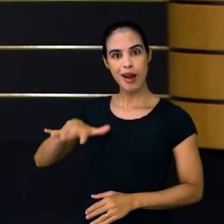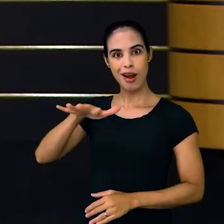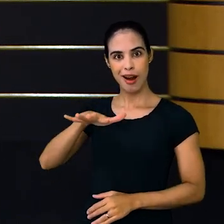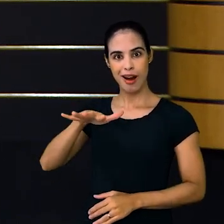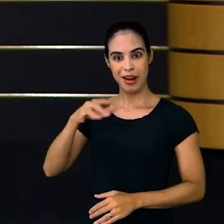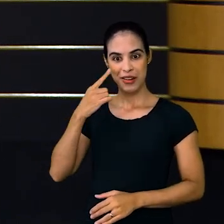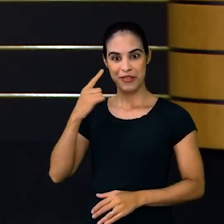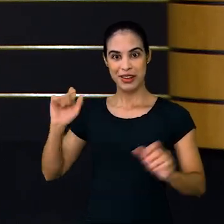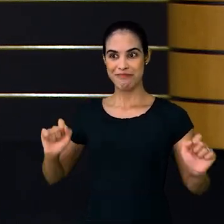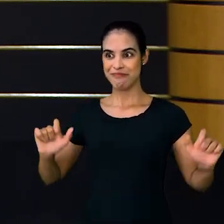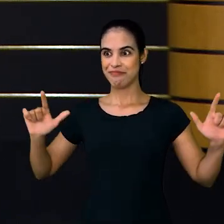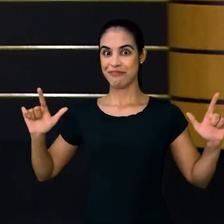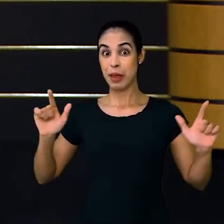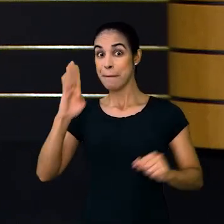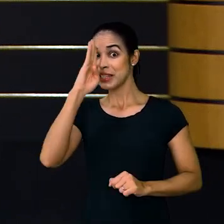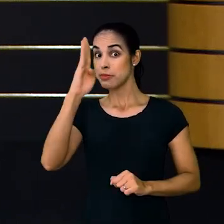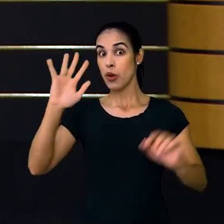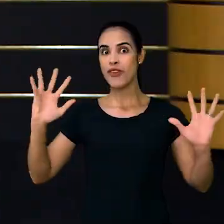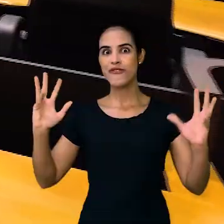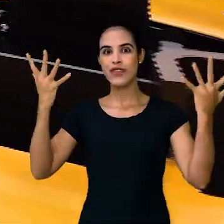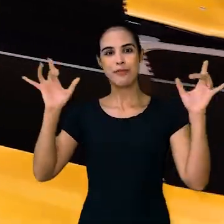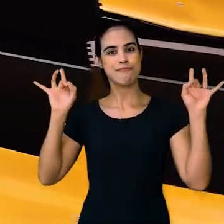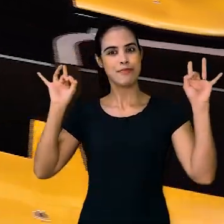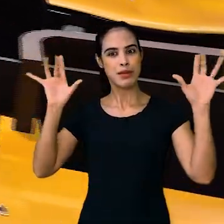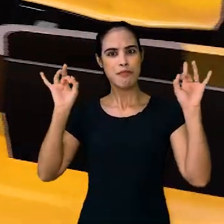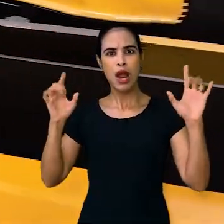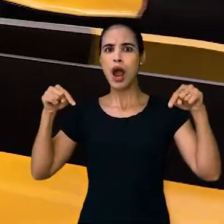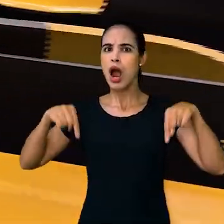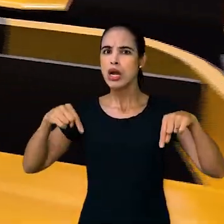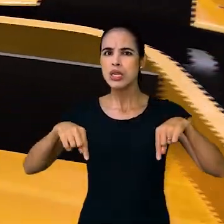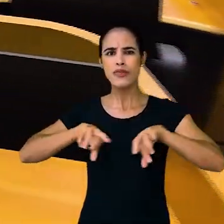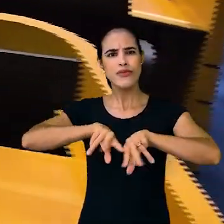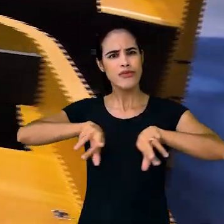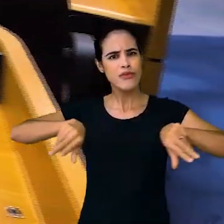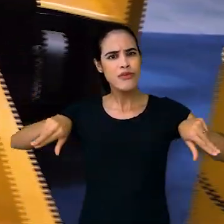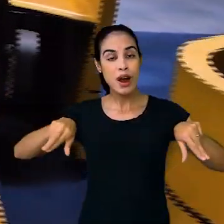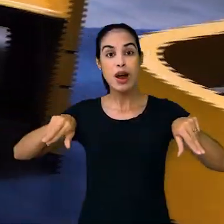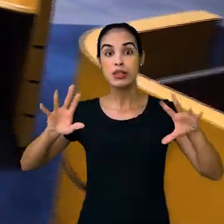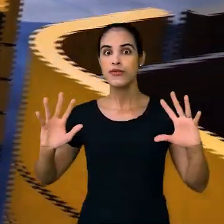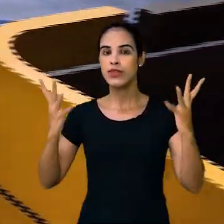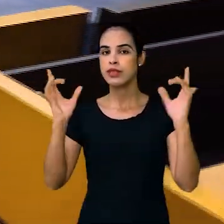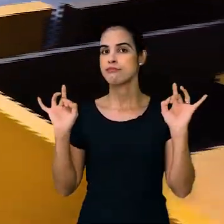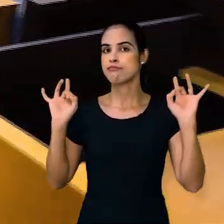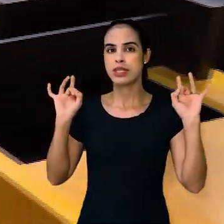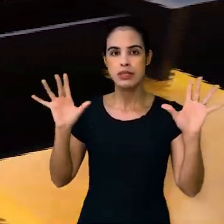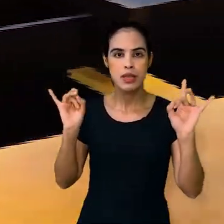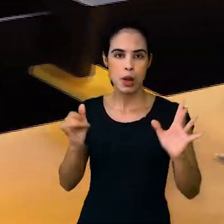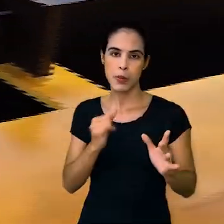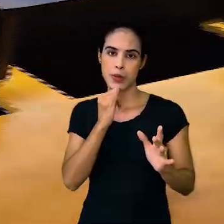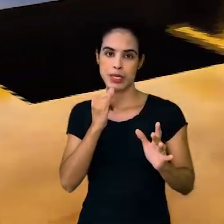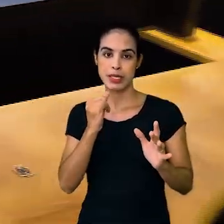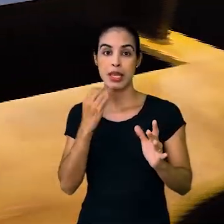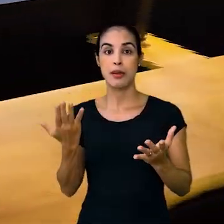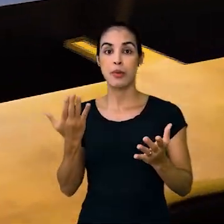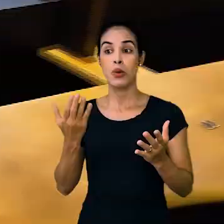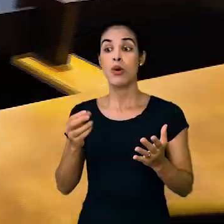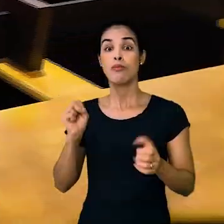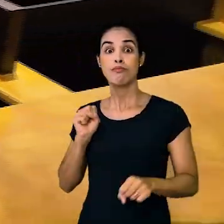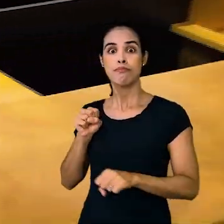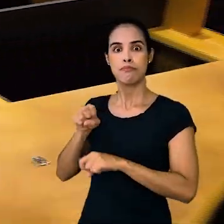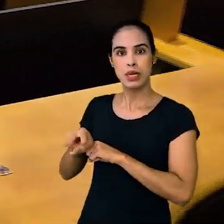espaço de eventos da Corte. E é aqui que acontecem as grandes solenidades do TST, como cerimônias de posse e